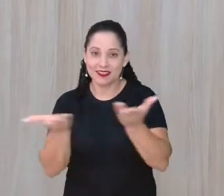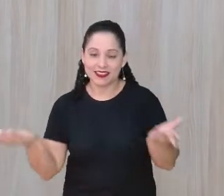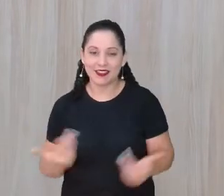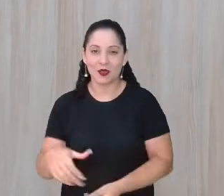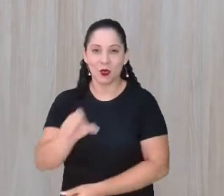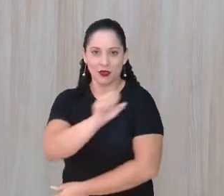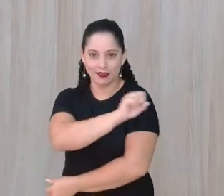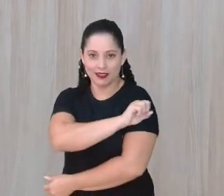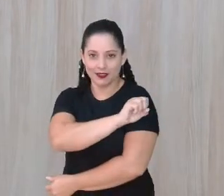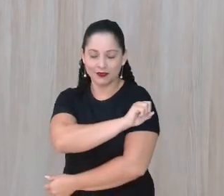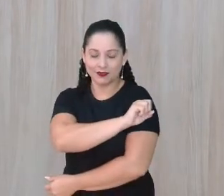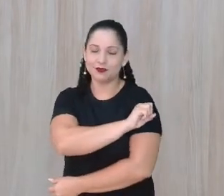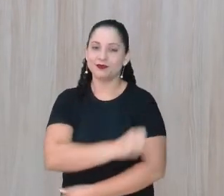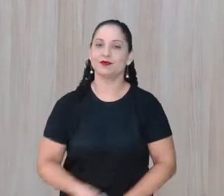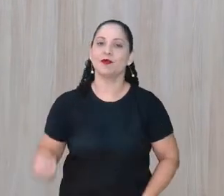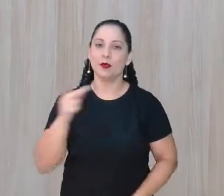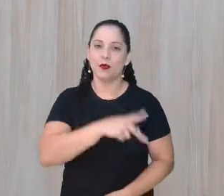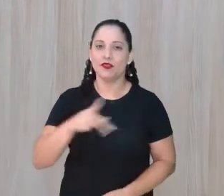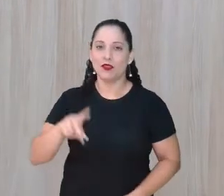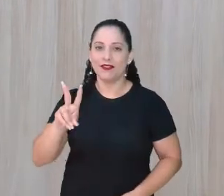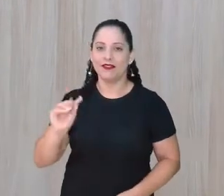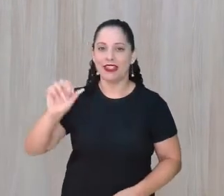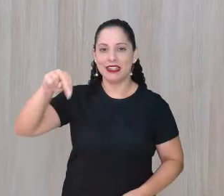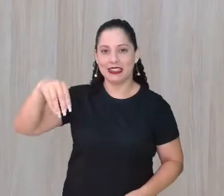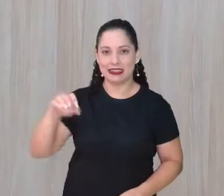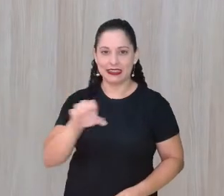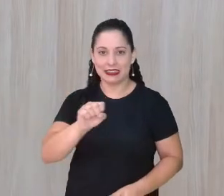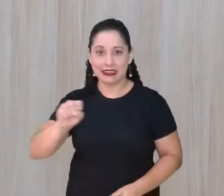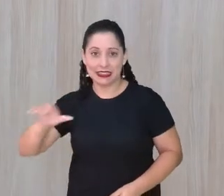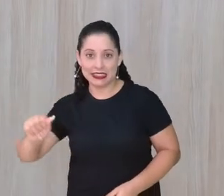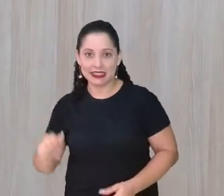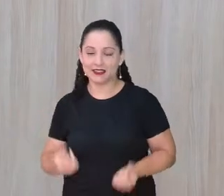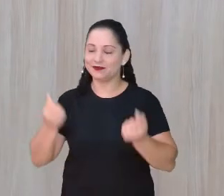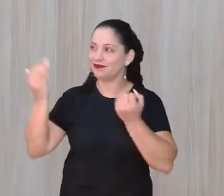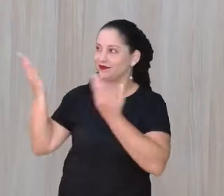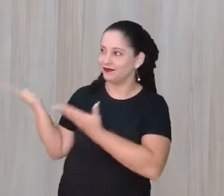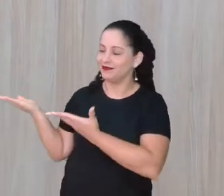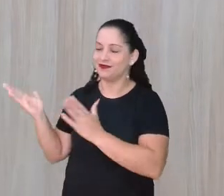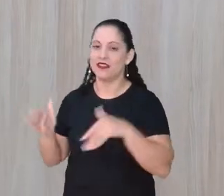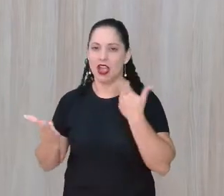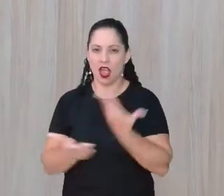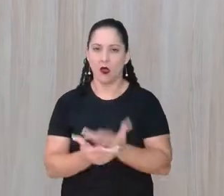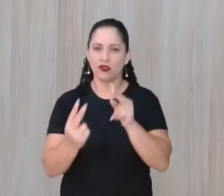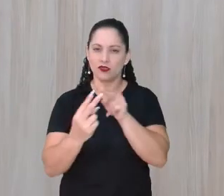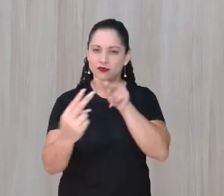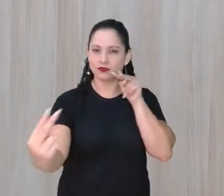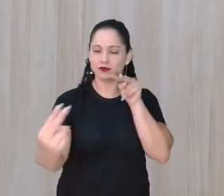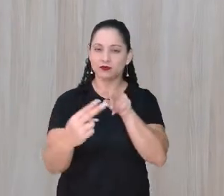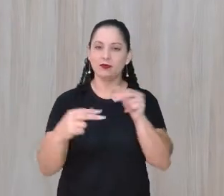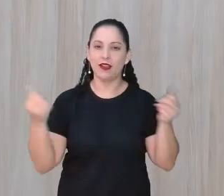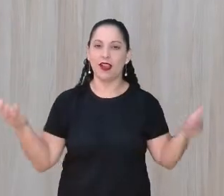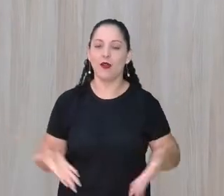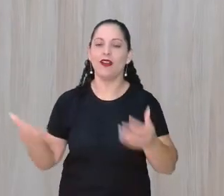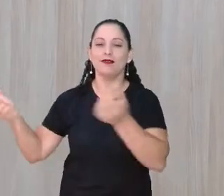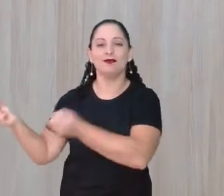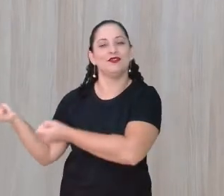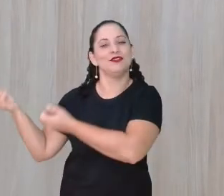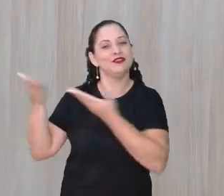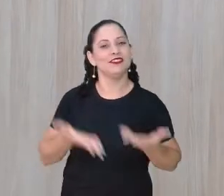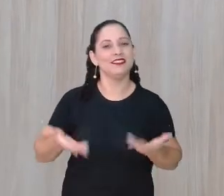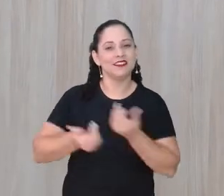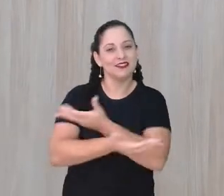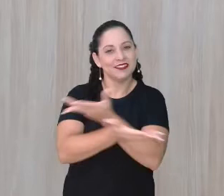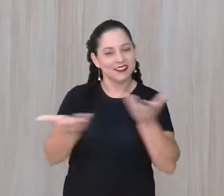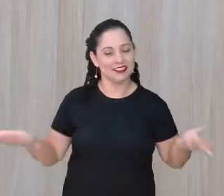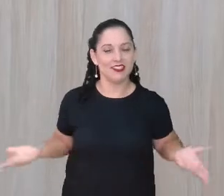ano. Eu sou professora Vanessa, da Escola Municipal para Aulas Digitais, e quero dar as boas-vindas a todos